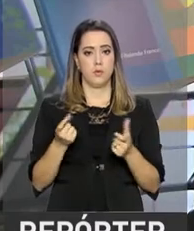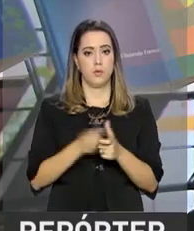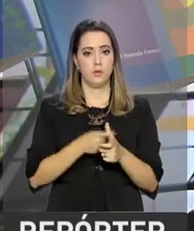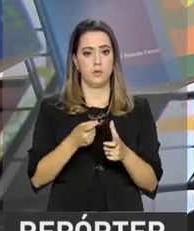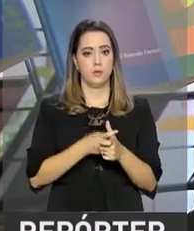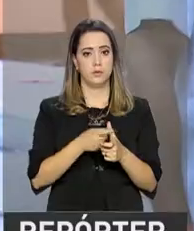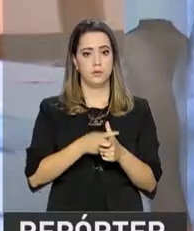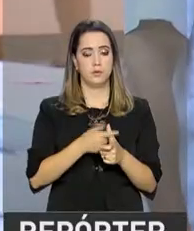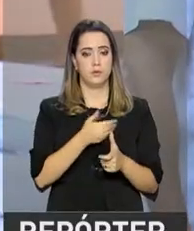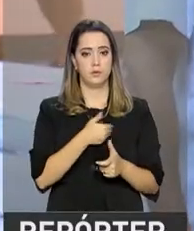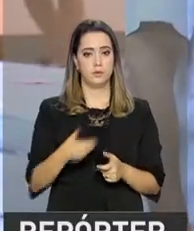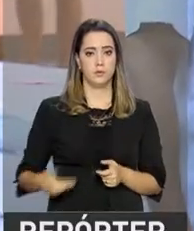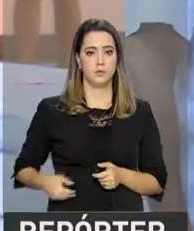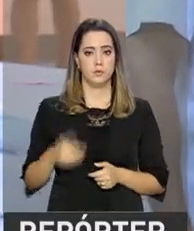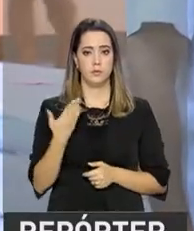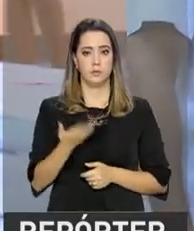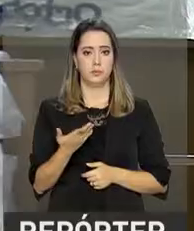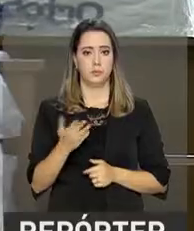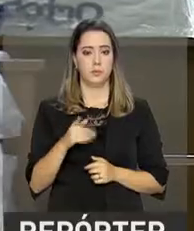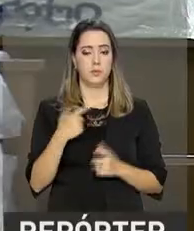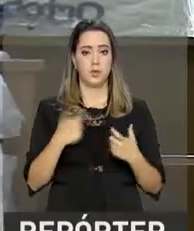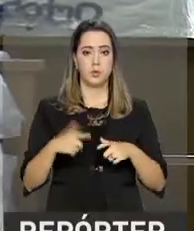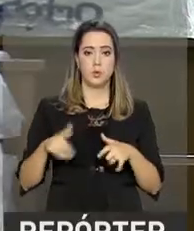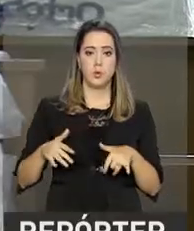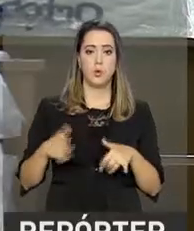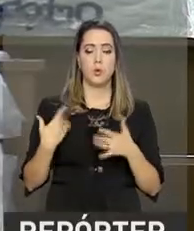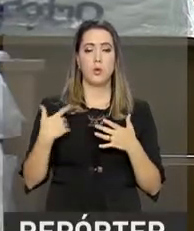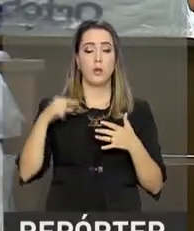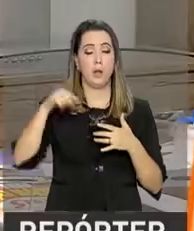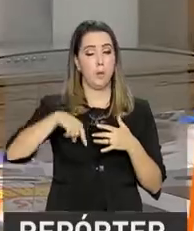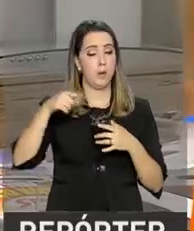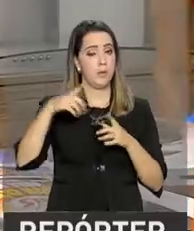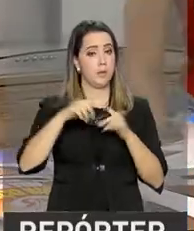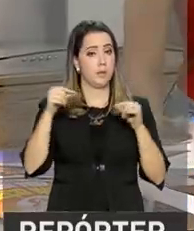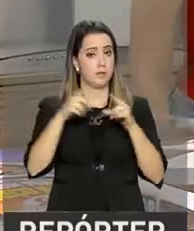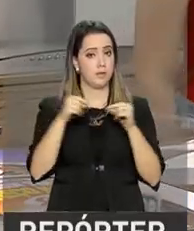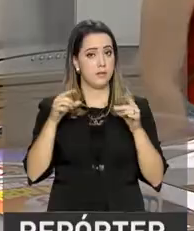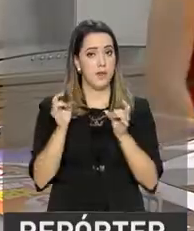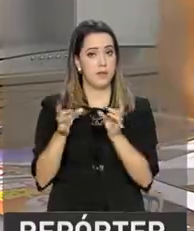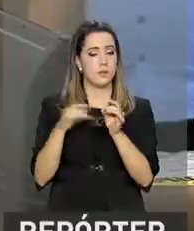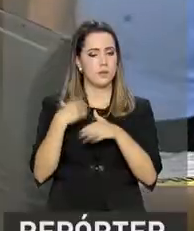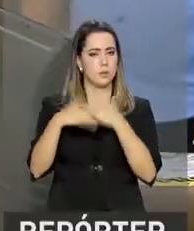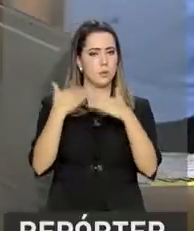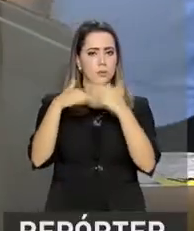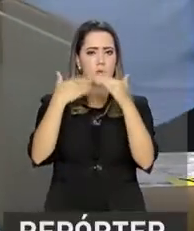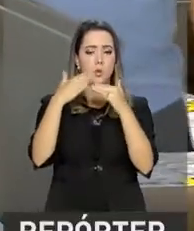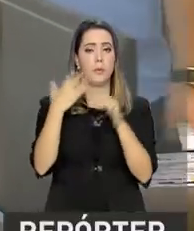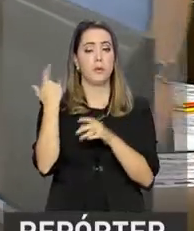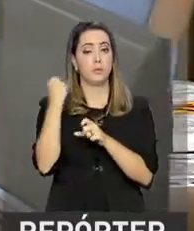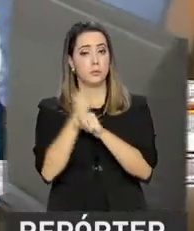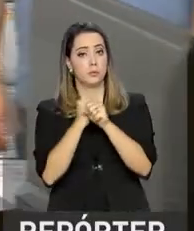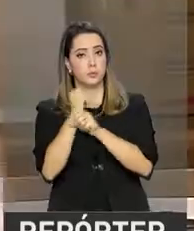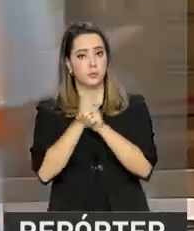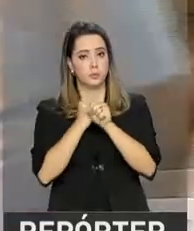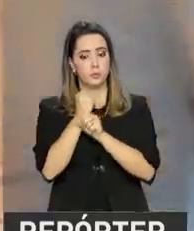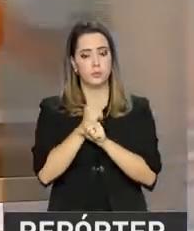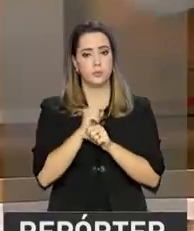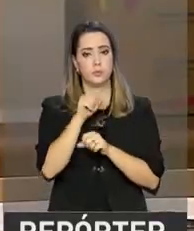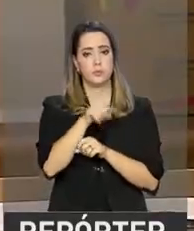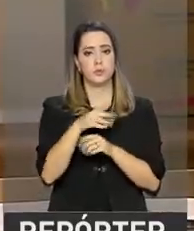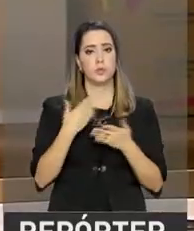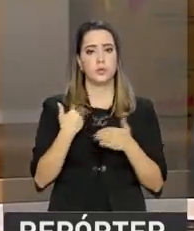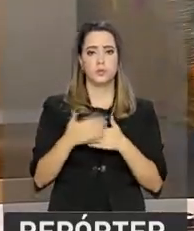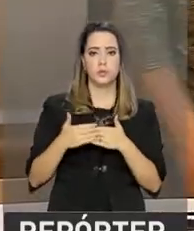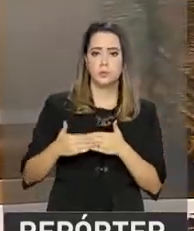pública nesta loja de móveis de um shopping em brasília as vendas vêm aumentando desde o ano passado ea tendência